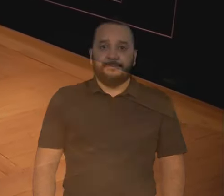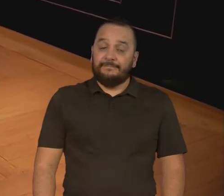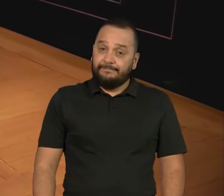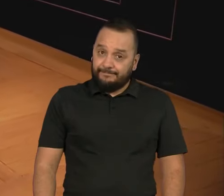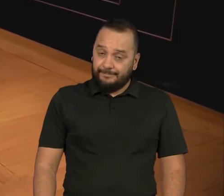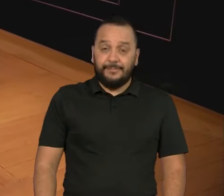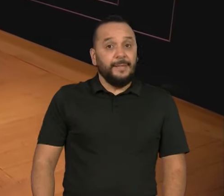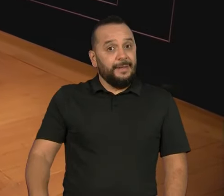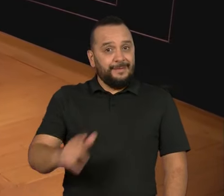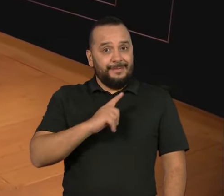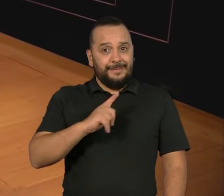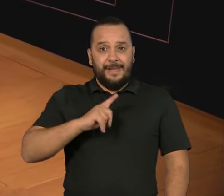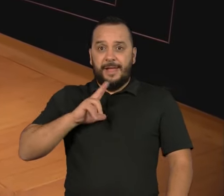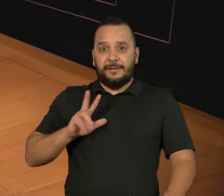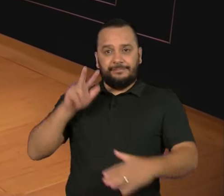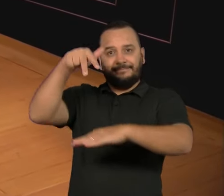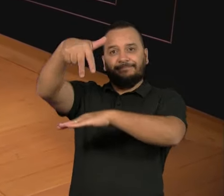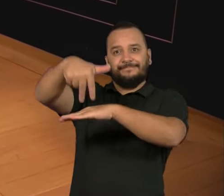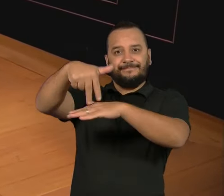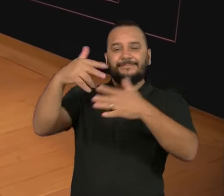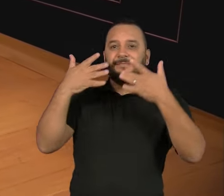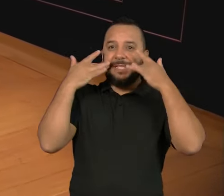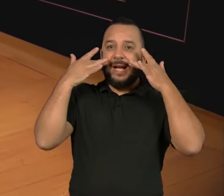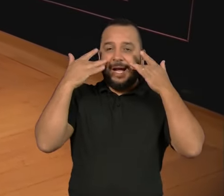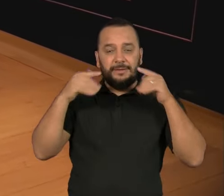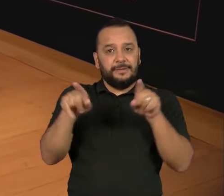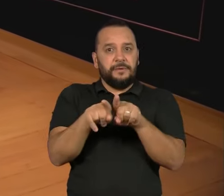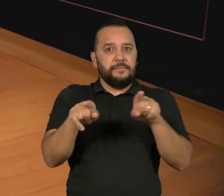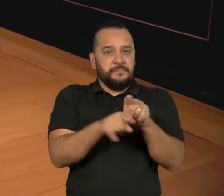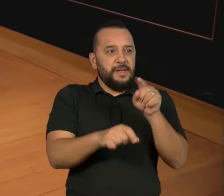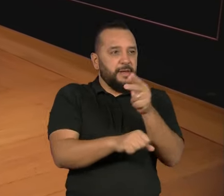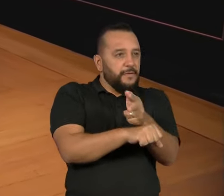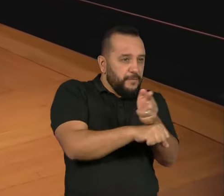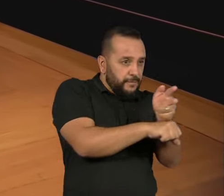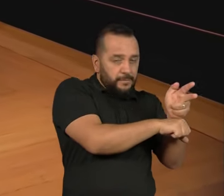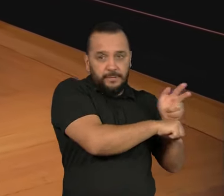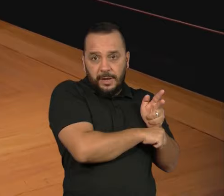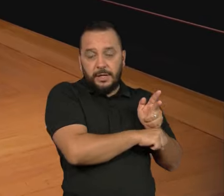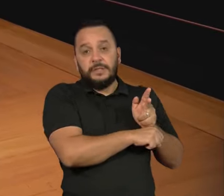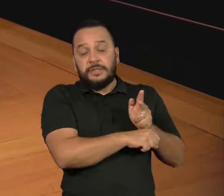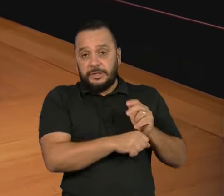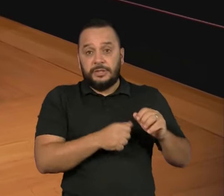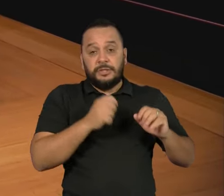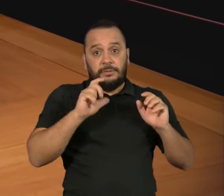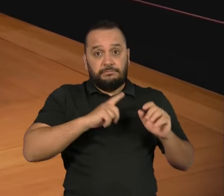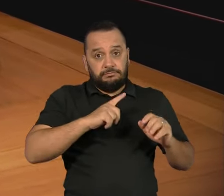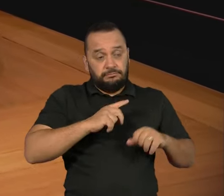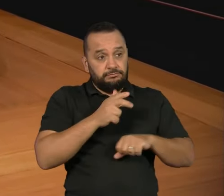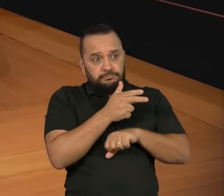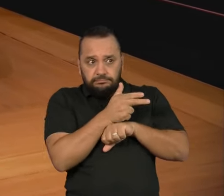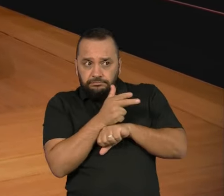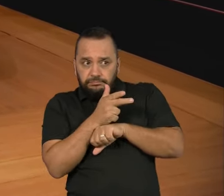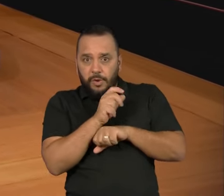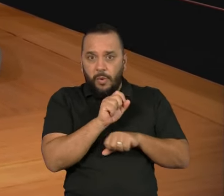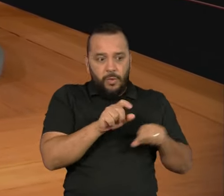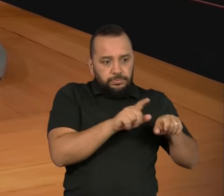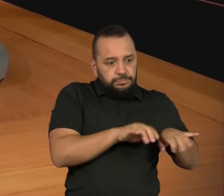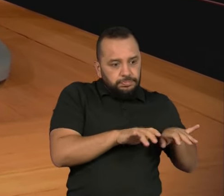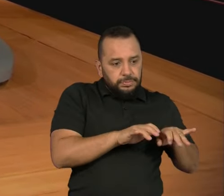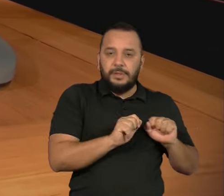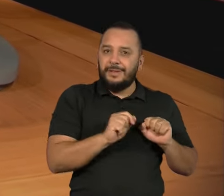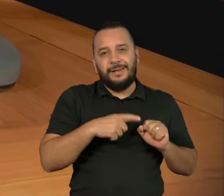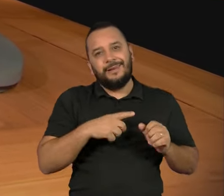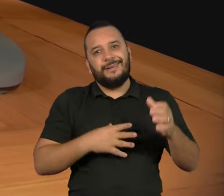Das tábuas dos palcos ao set de filmagem, ao lado de uma câmera ou de um teclado de um computador, nosso convidado de hoje